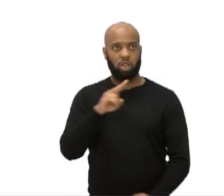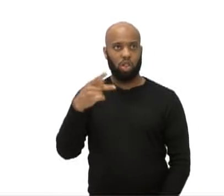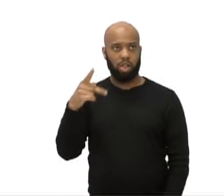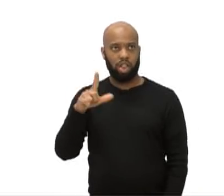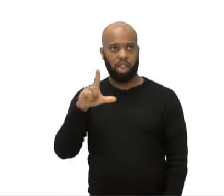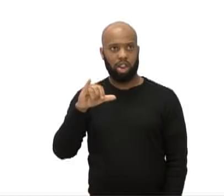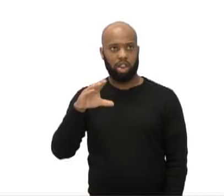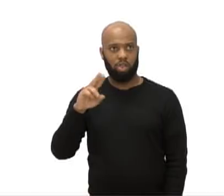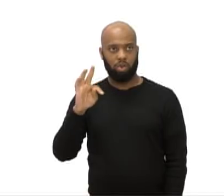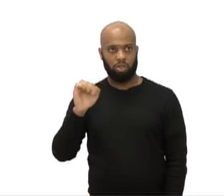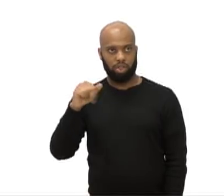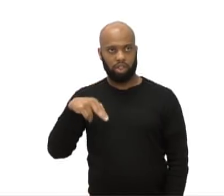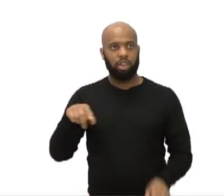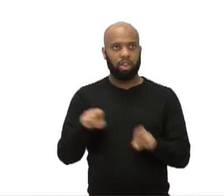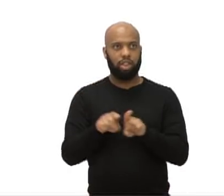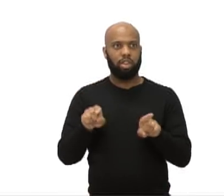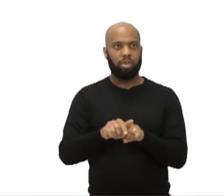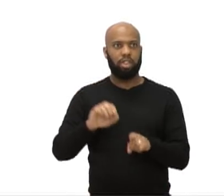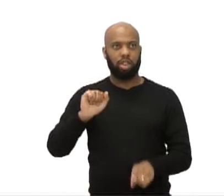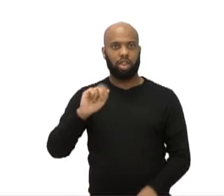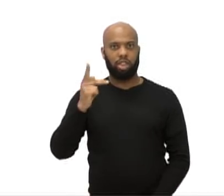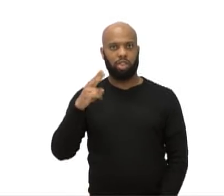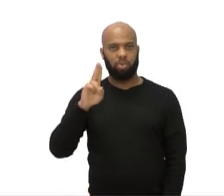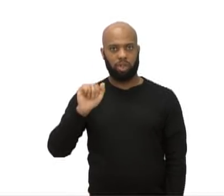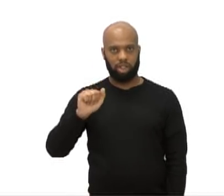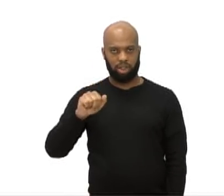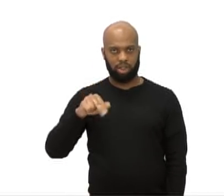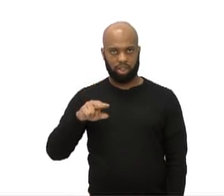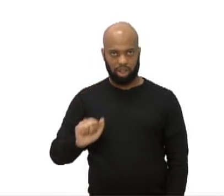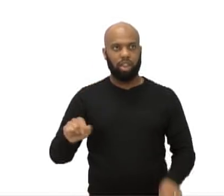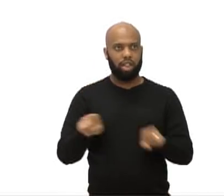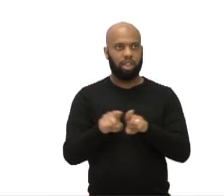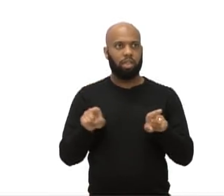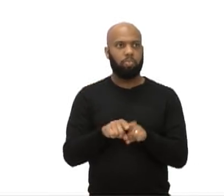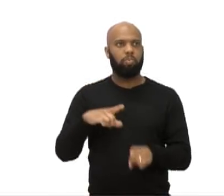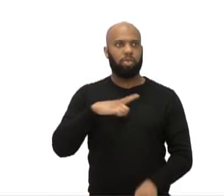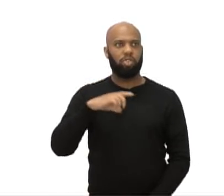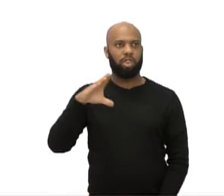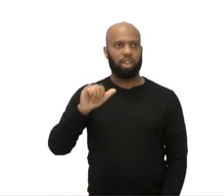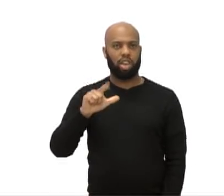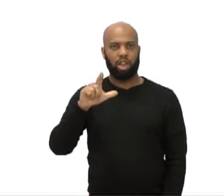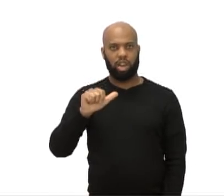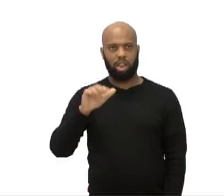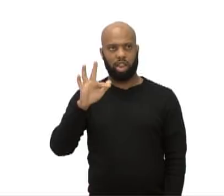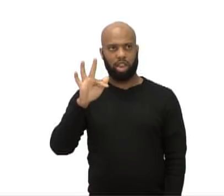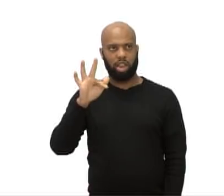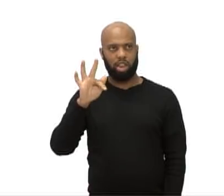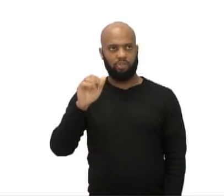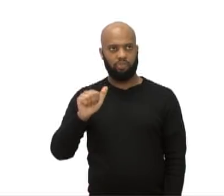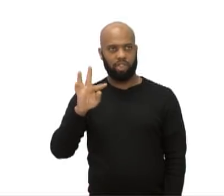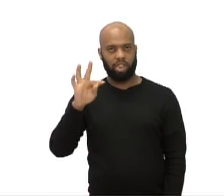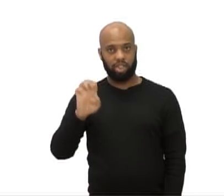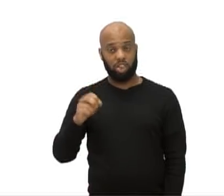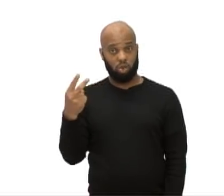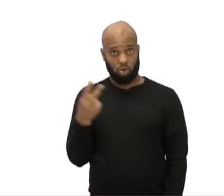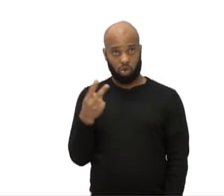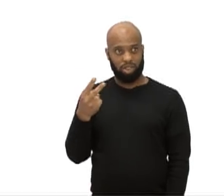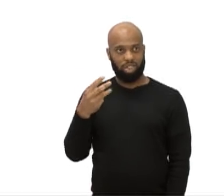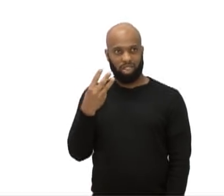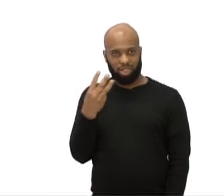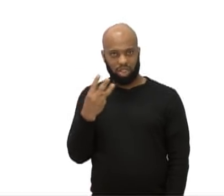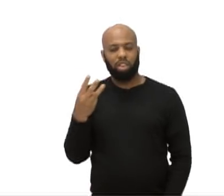Licultã, Ahuna ou Auana e Manuel Calafate, afrodescendentes